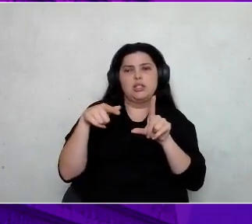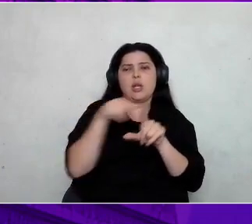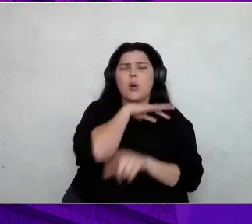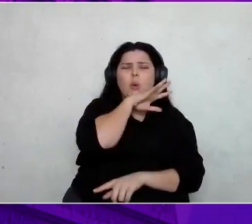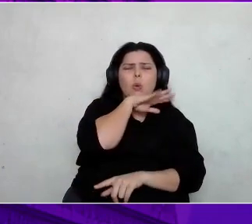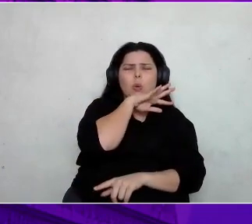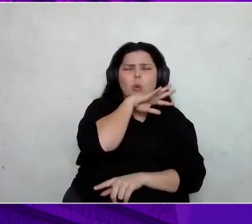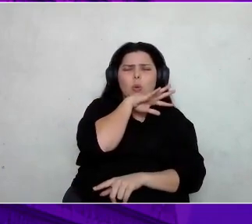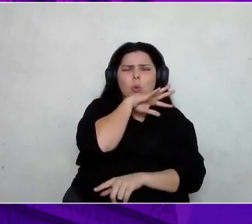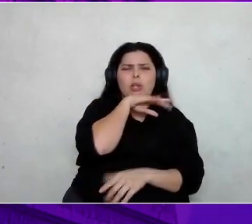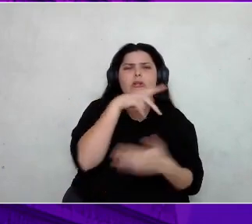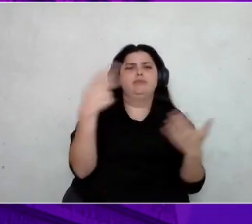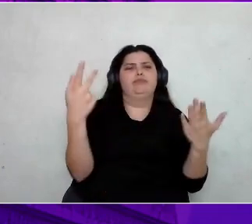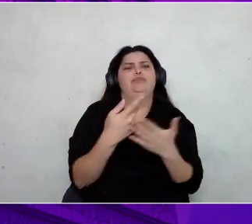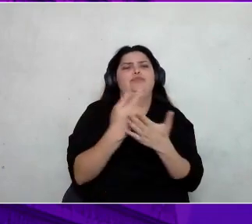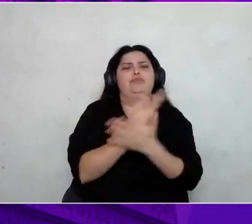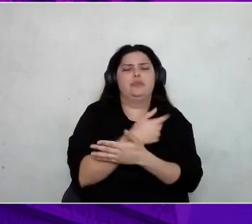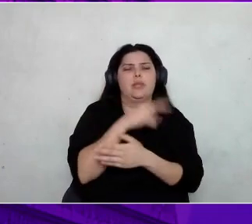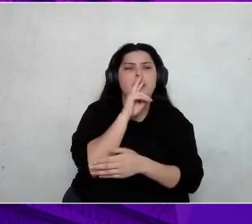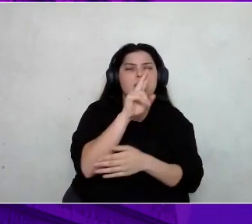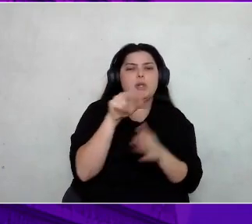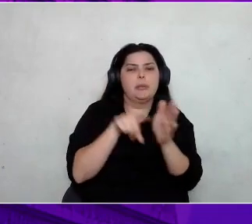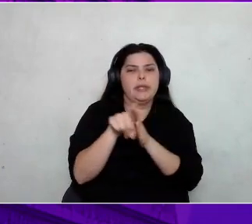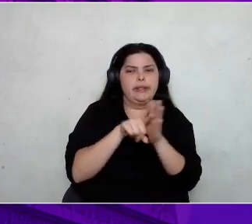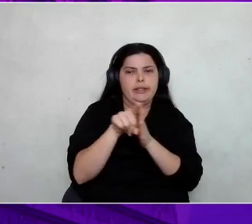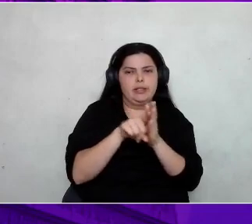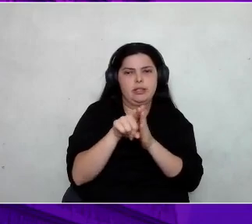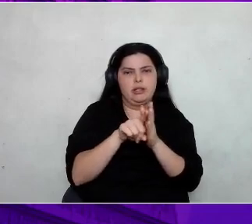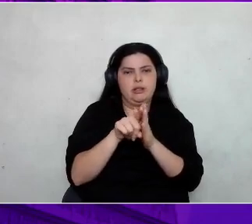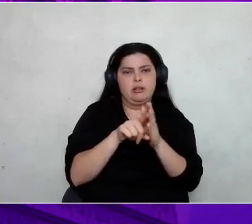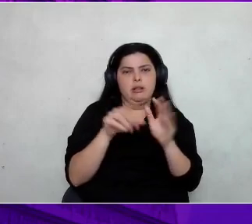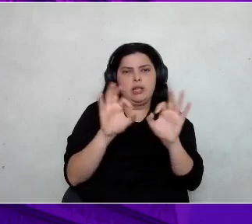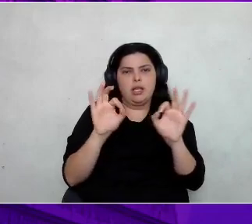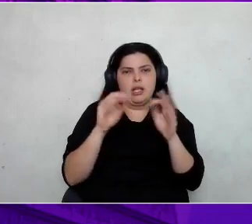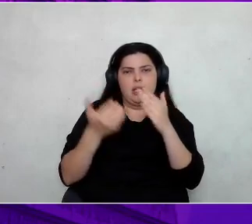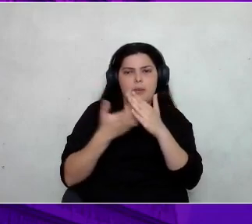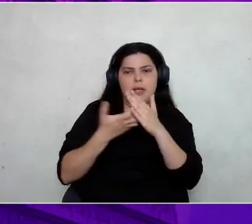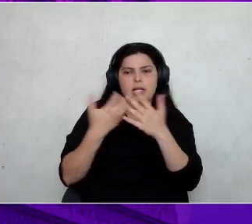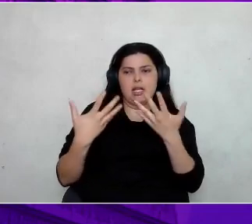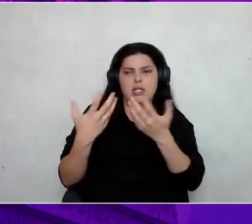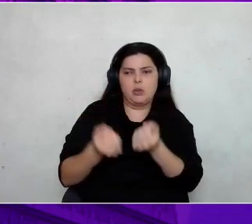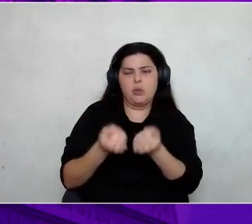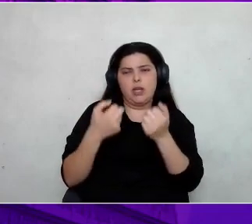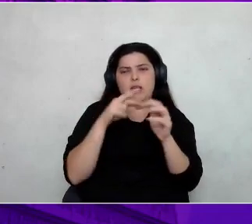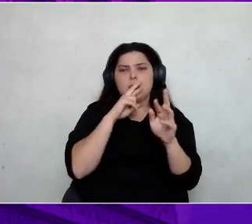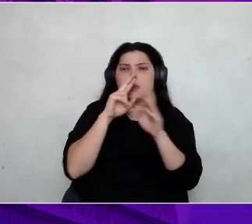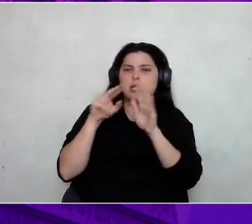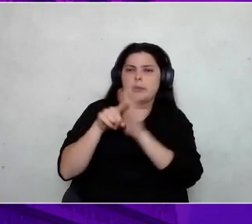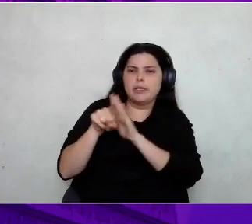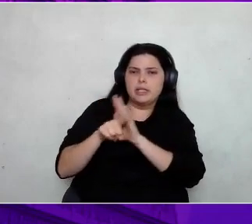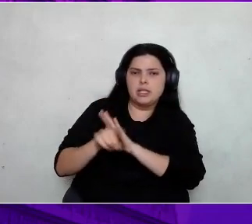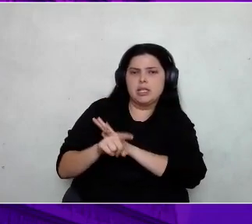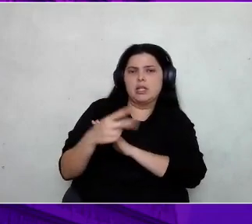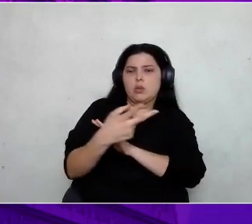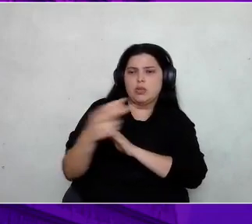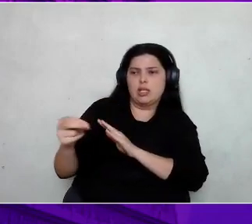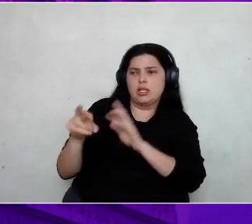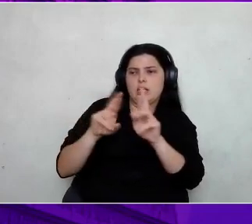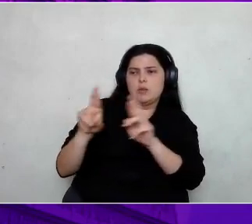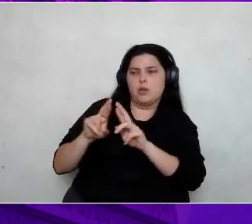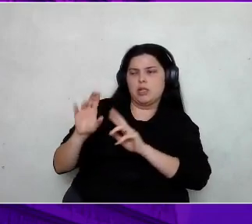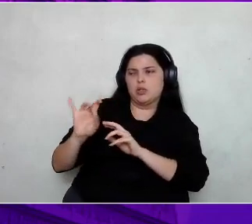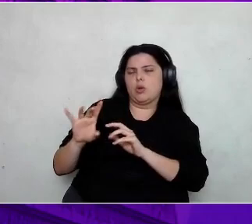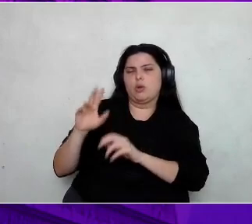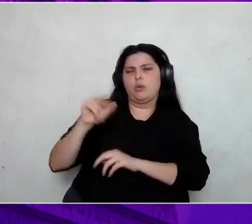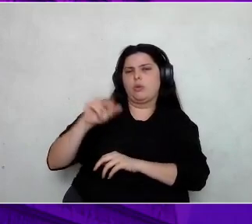pra caramba com resposta de pesquisa, né? Ninguém na empresa aderiu à resposta da pesquisa, vocês tiveram 200 respostas. Nunca que vocês vão fazer um